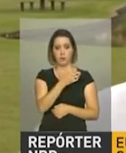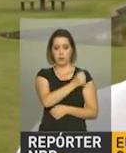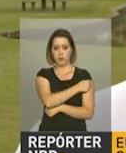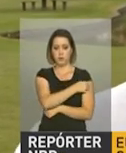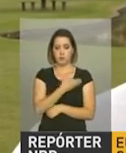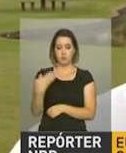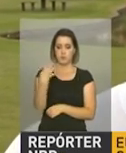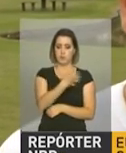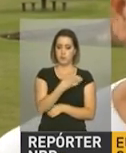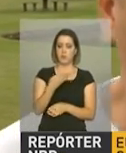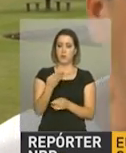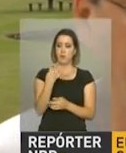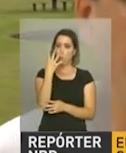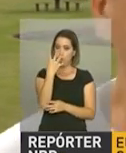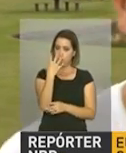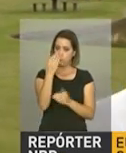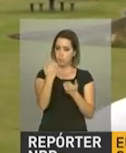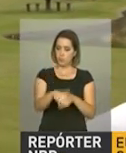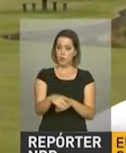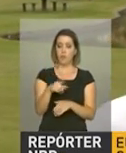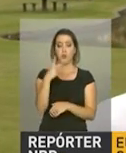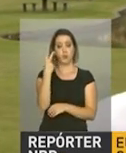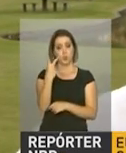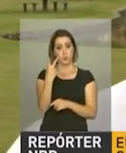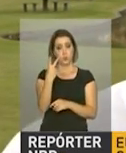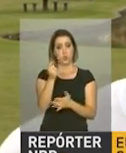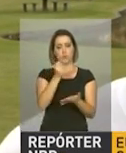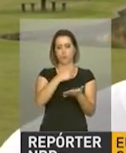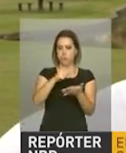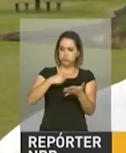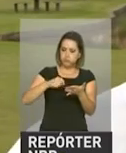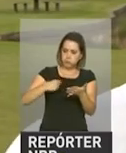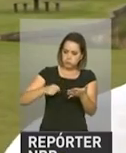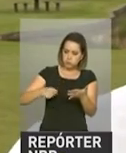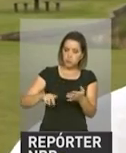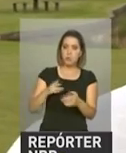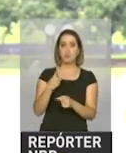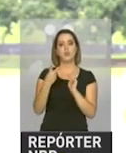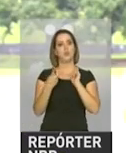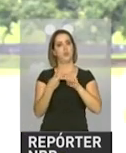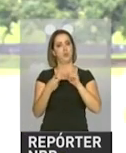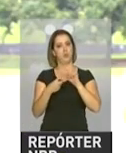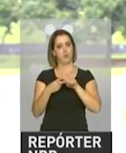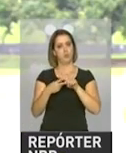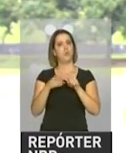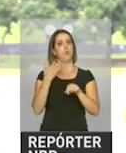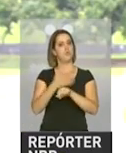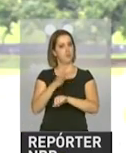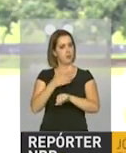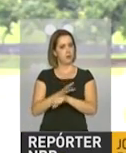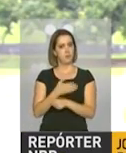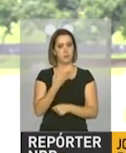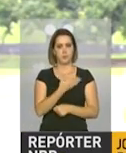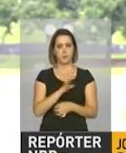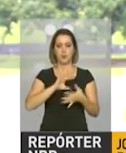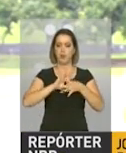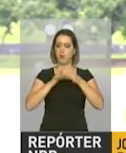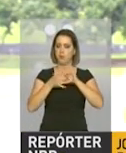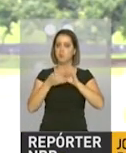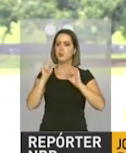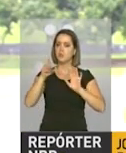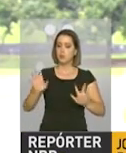4 provas. 2 provas teóricas, de maior peso, e provas práticas. A Olimpíada justamente é para